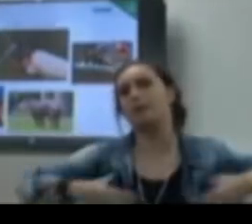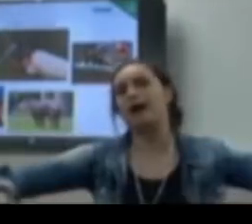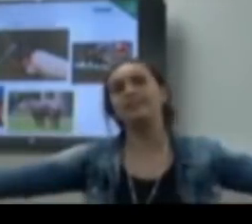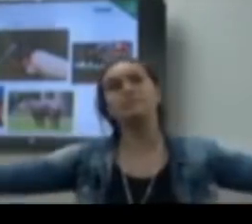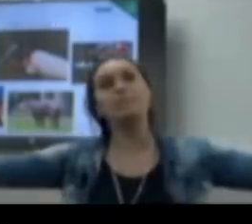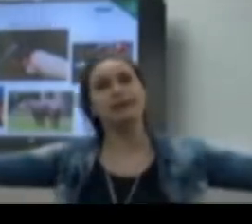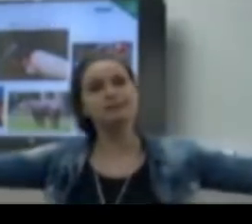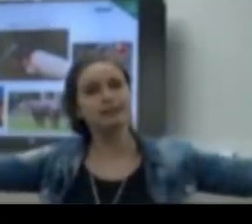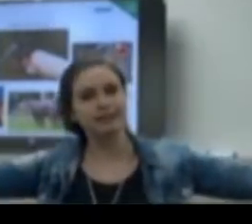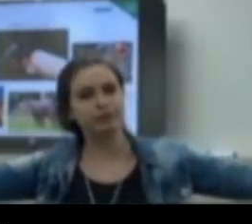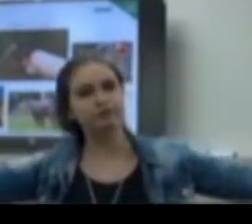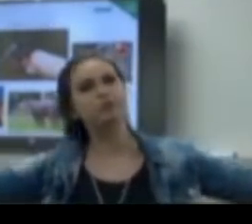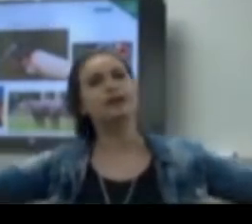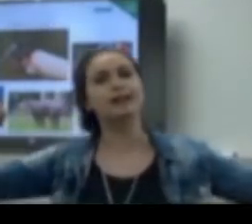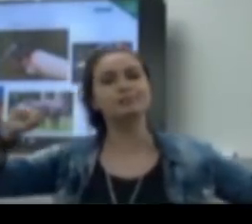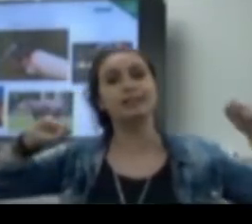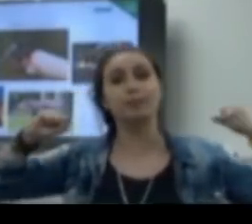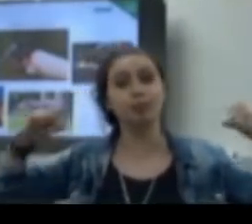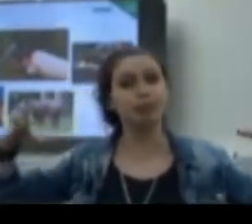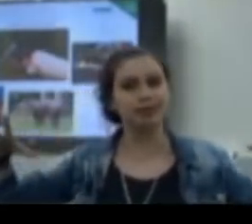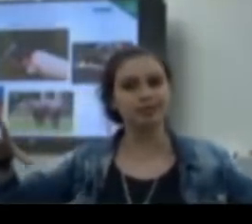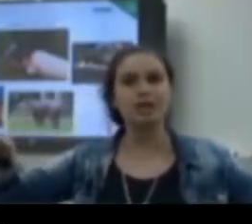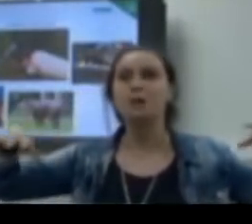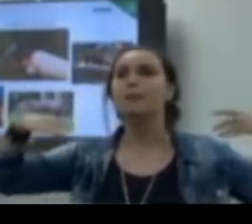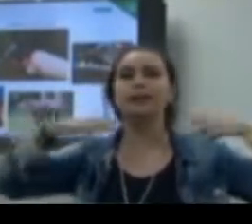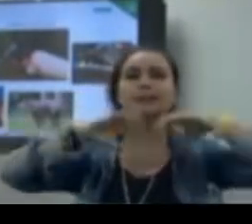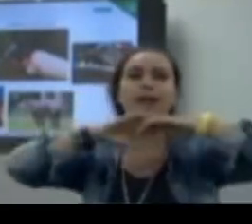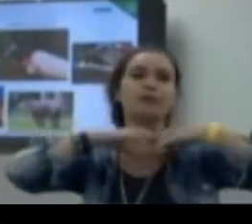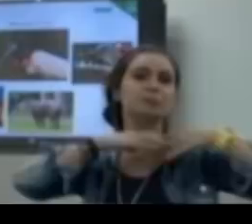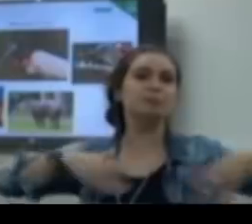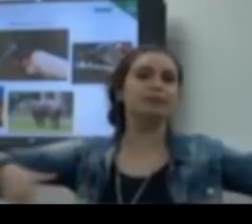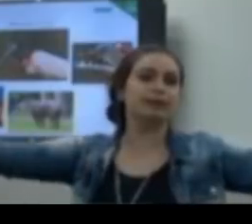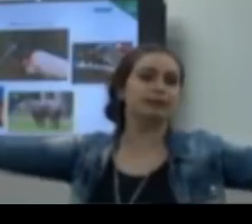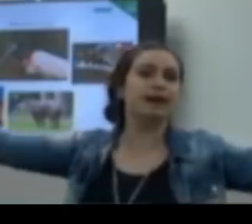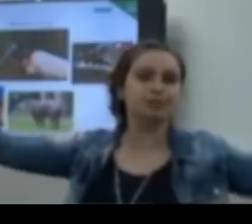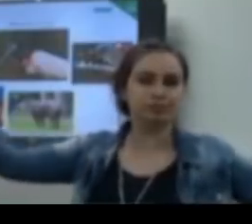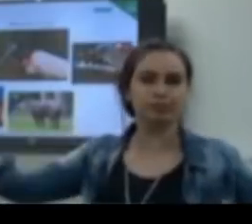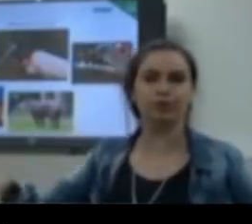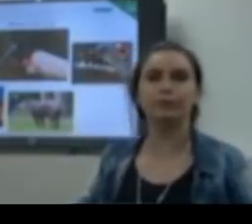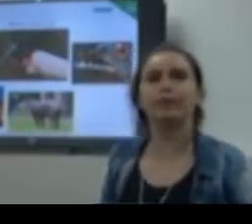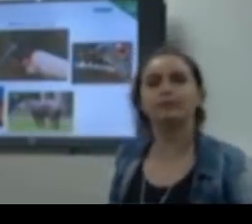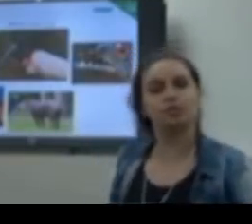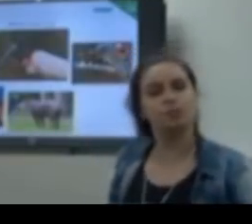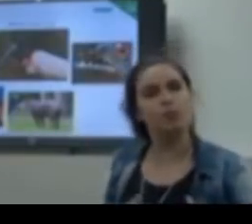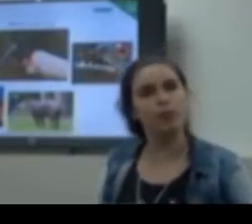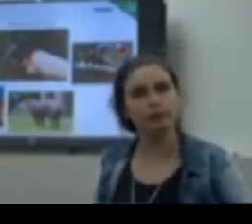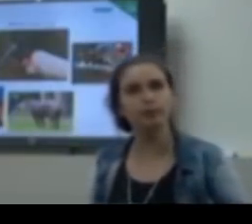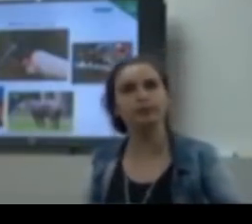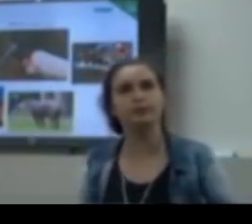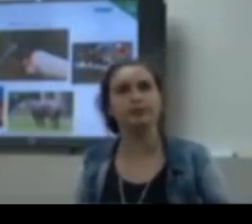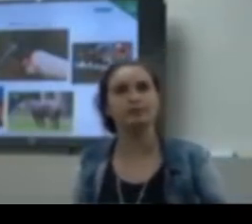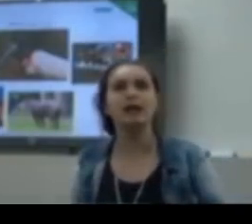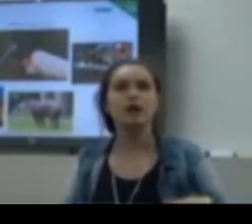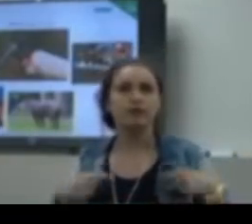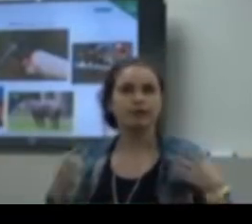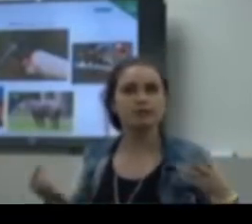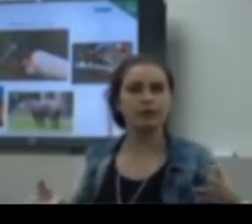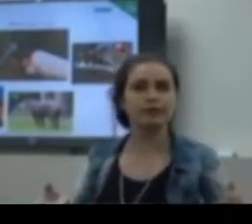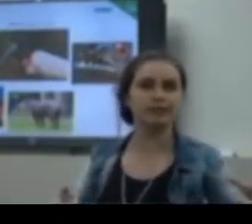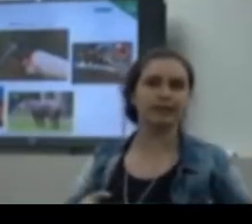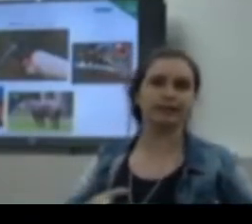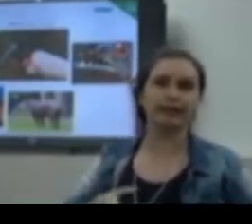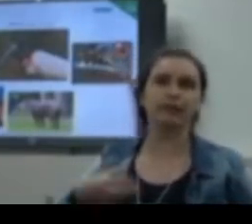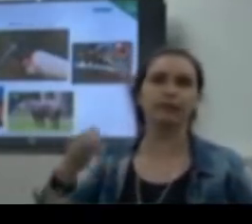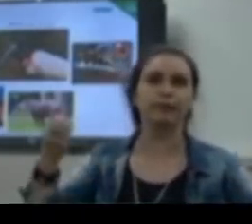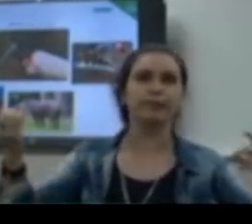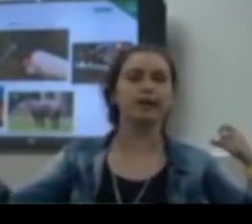voando. É uma ave imensa, na foto não parece, mas ele é muito grande. Parece lá quase um pterodátilo voando perto da gente. Muito bonito mesmo, tá? Fora